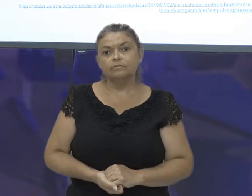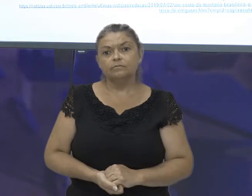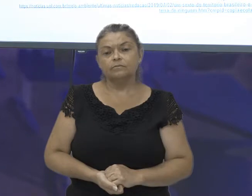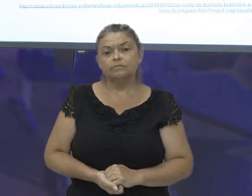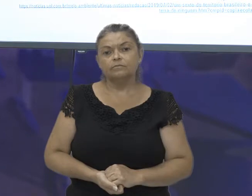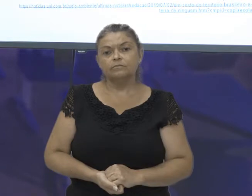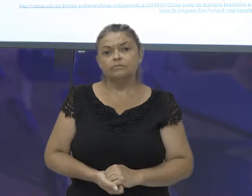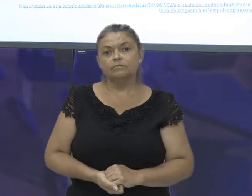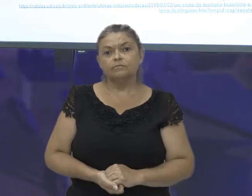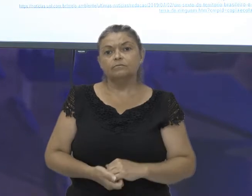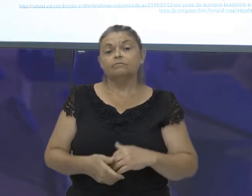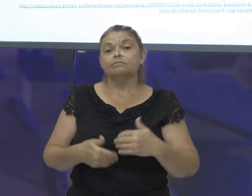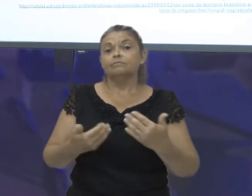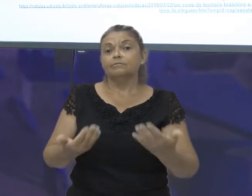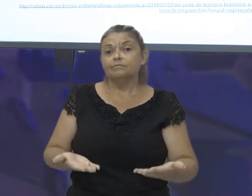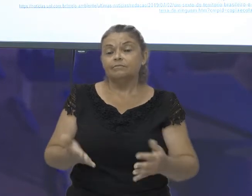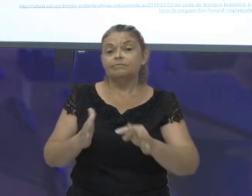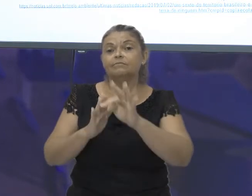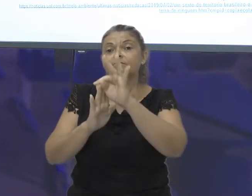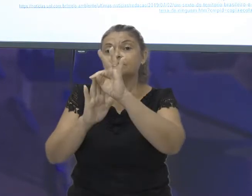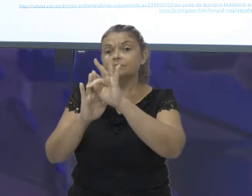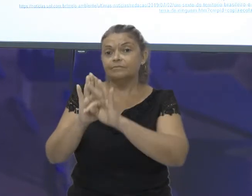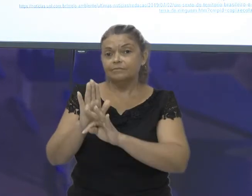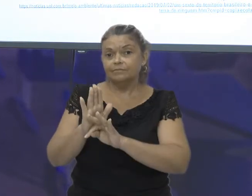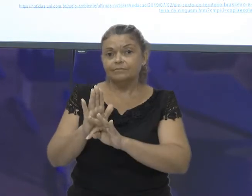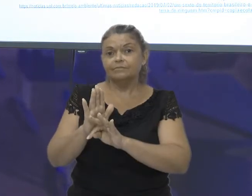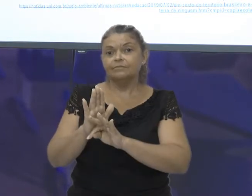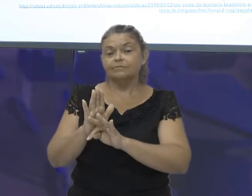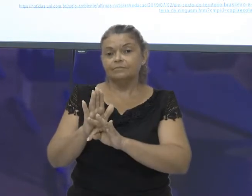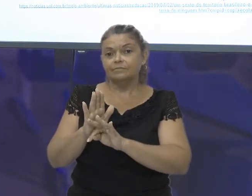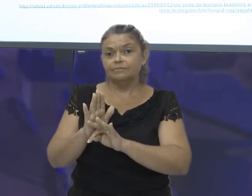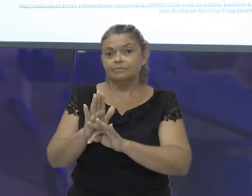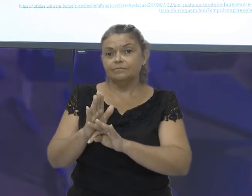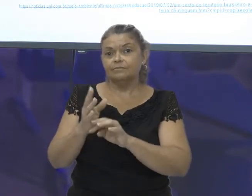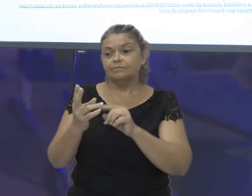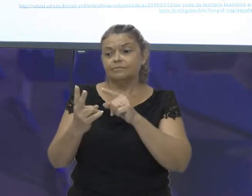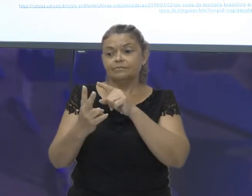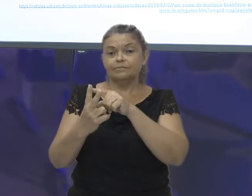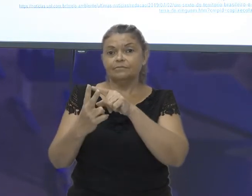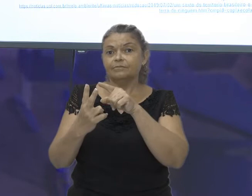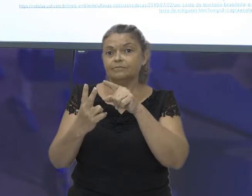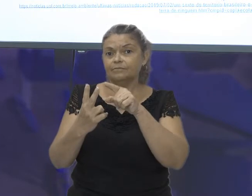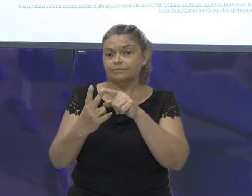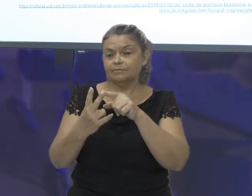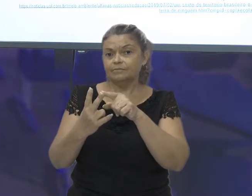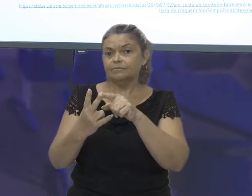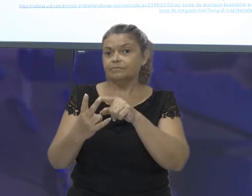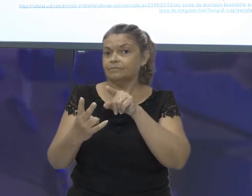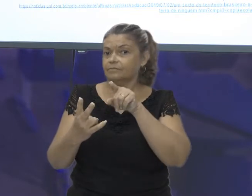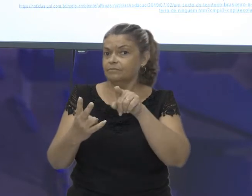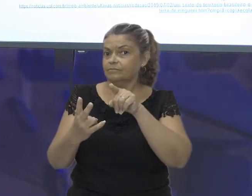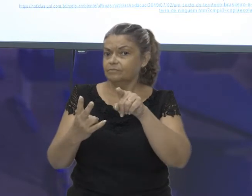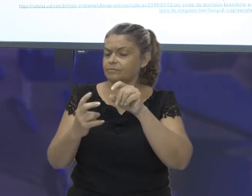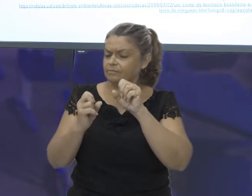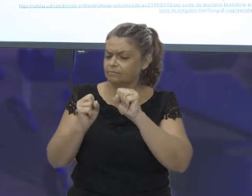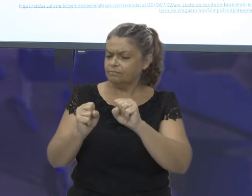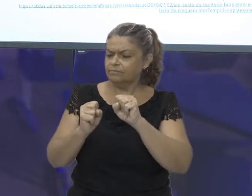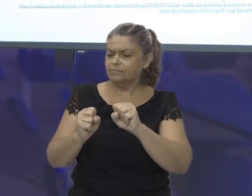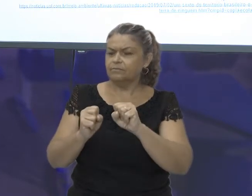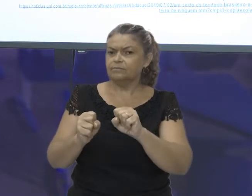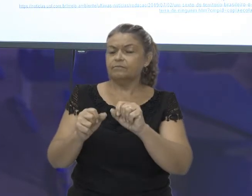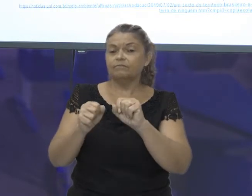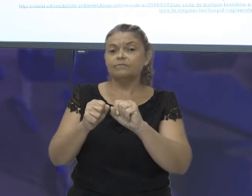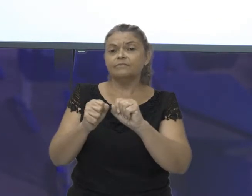trazer? Então, contextualizamos agora dois slides para que você possa realizar